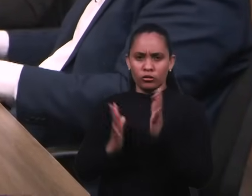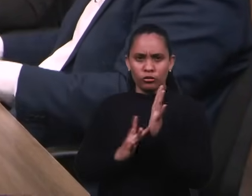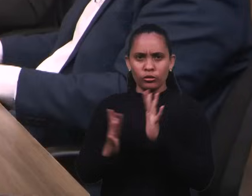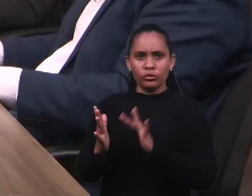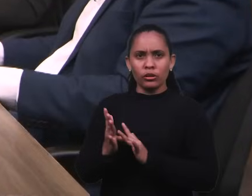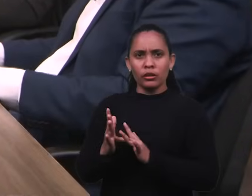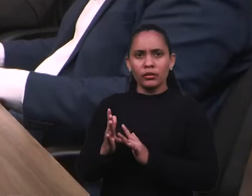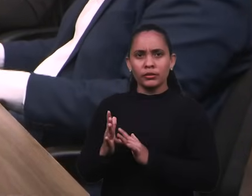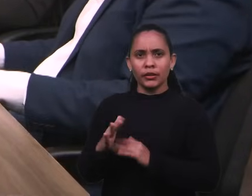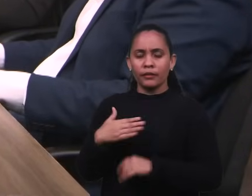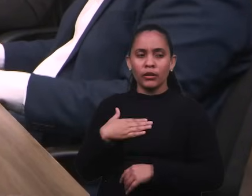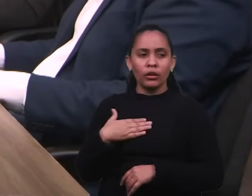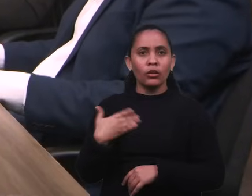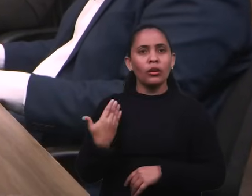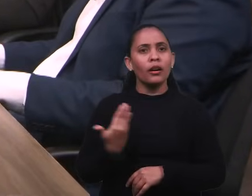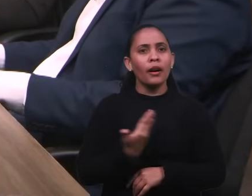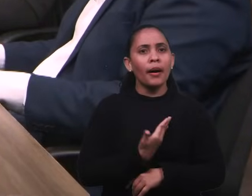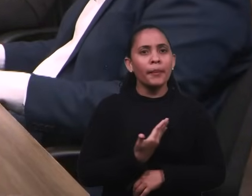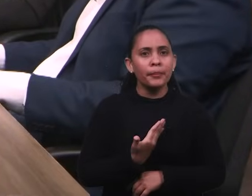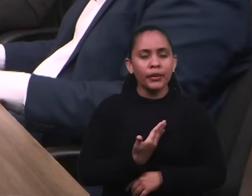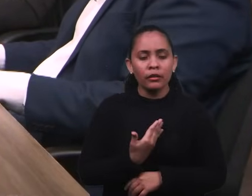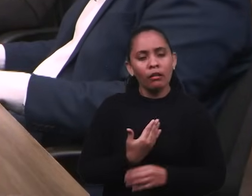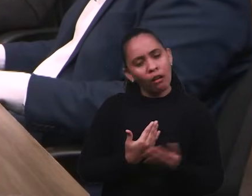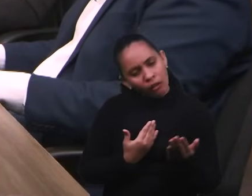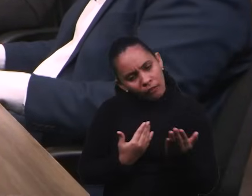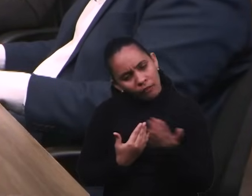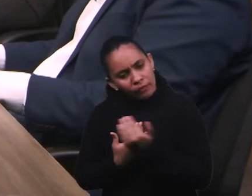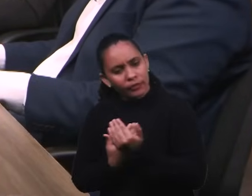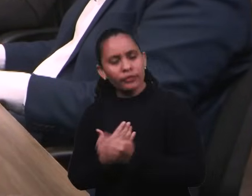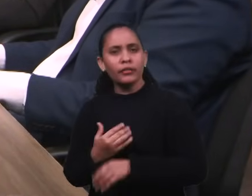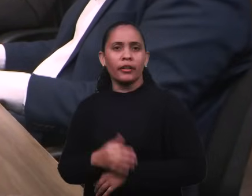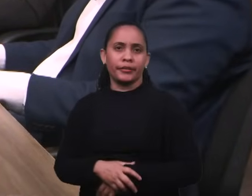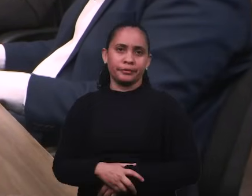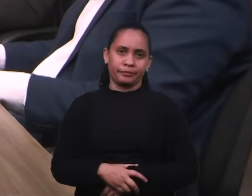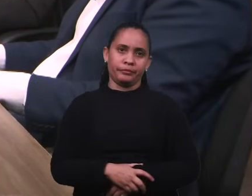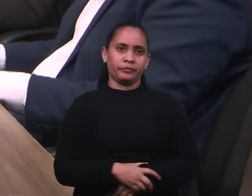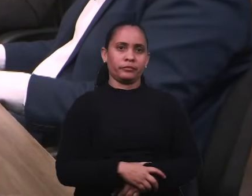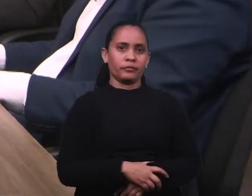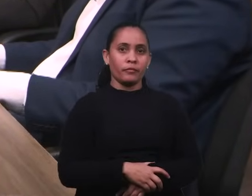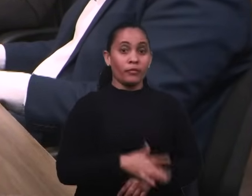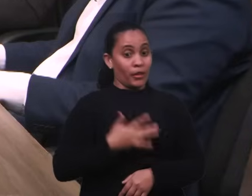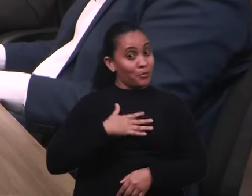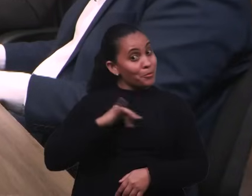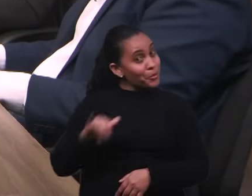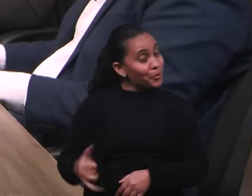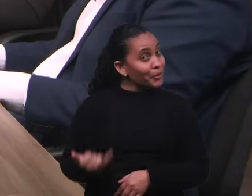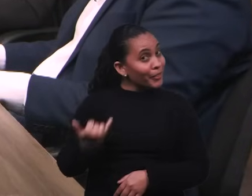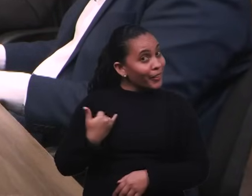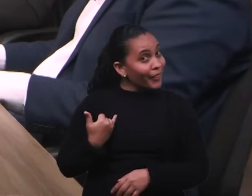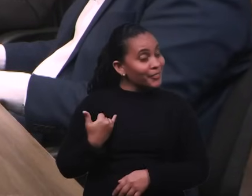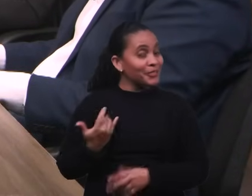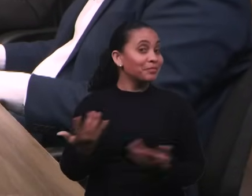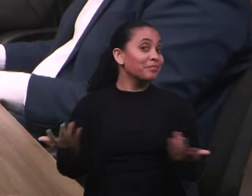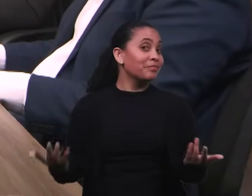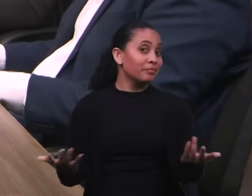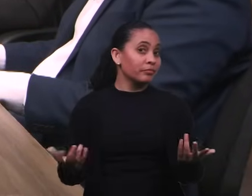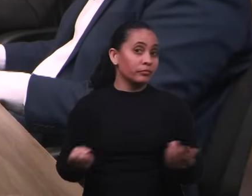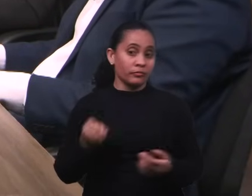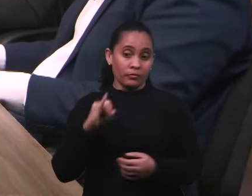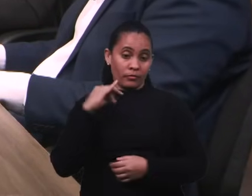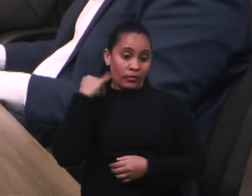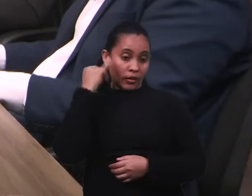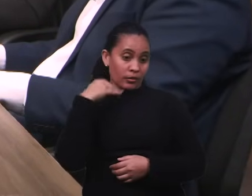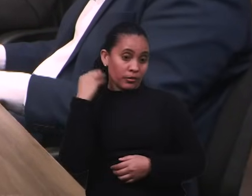seu amigo, né? Aqui viestes. Então, assim, era uma oportunidade. E se